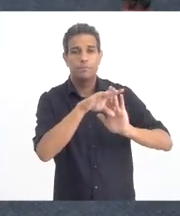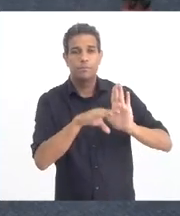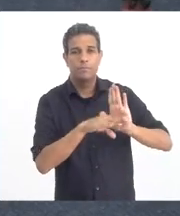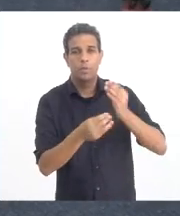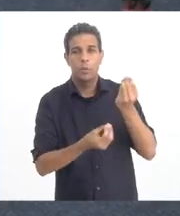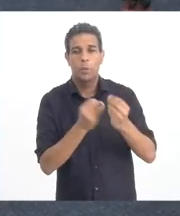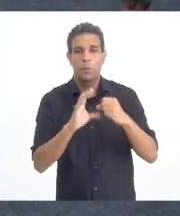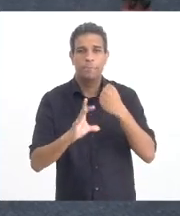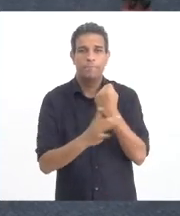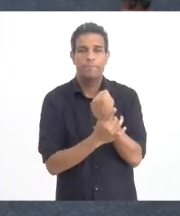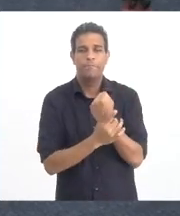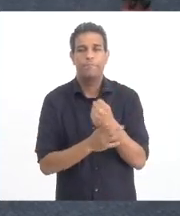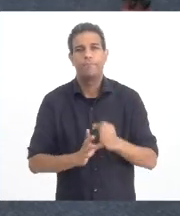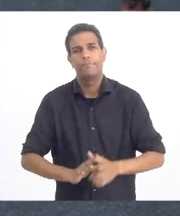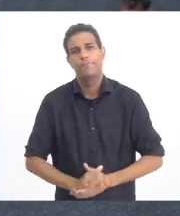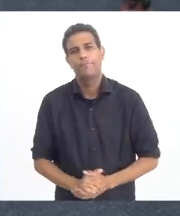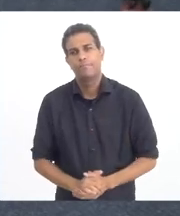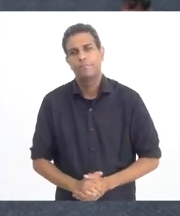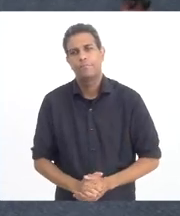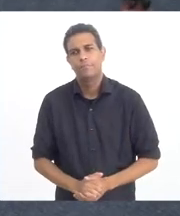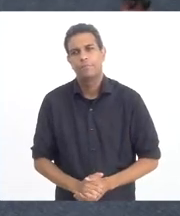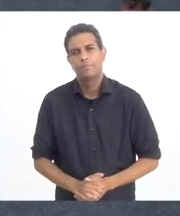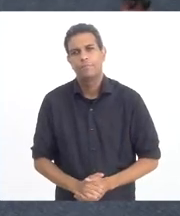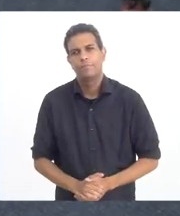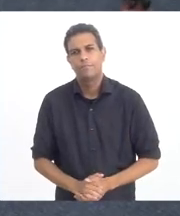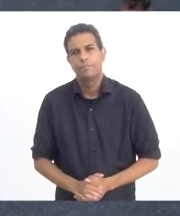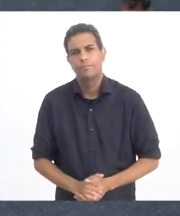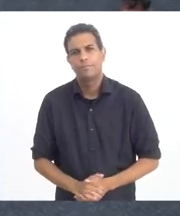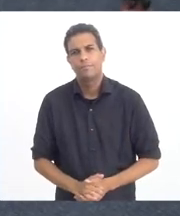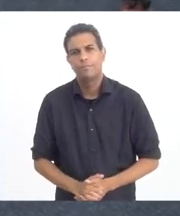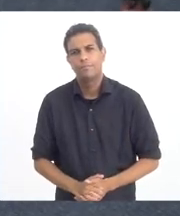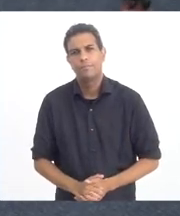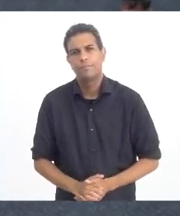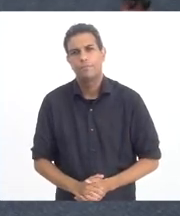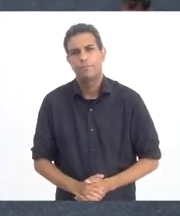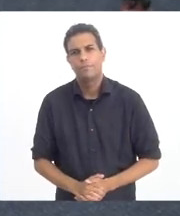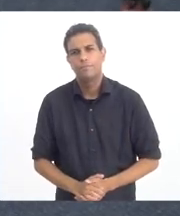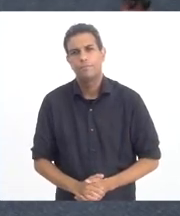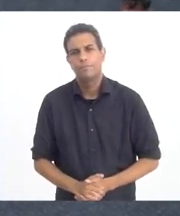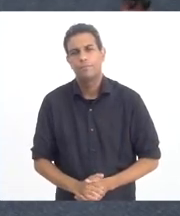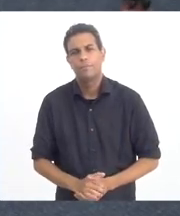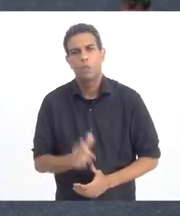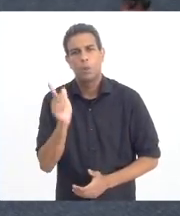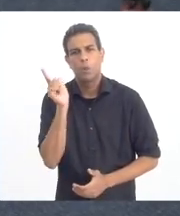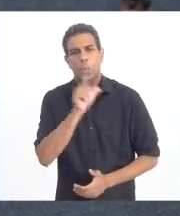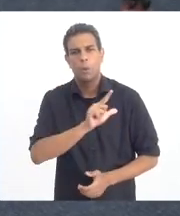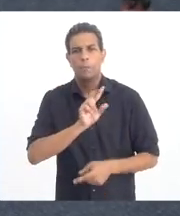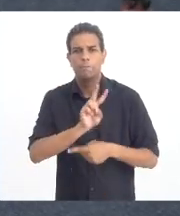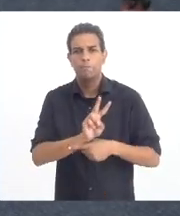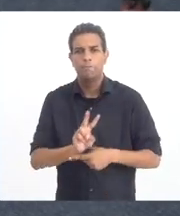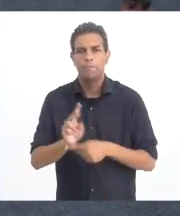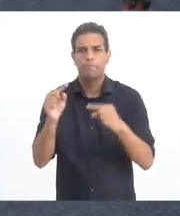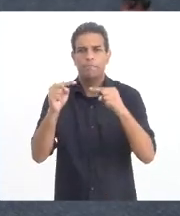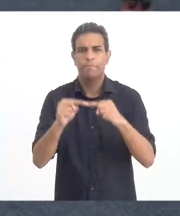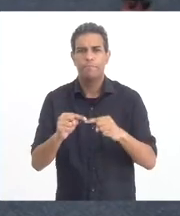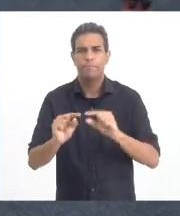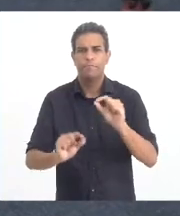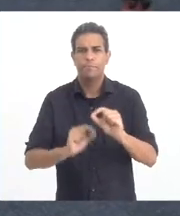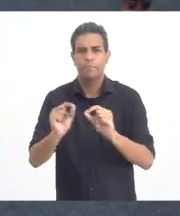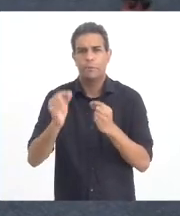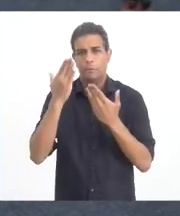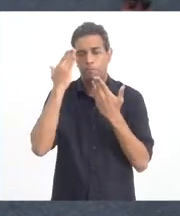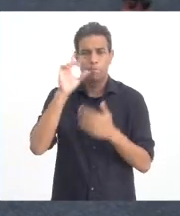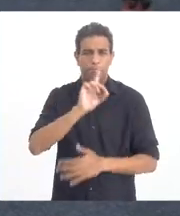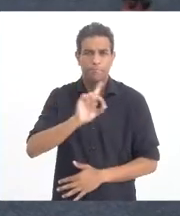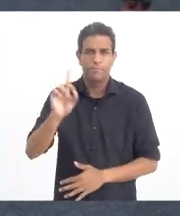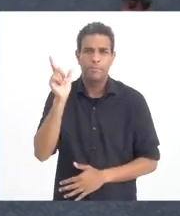ela. A única pessoa que, graças a Deus, foi bem protegida, graças a Deus, foram